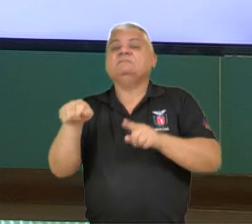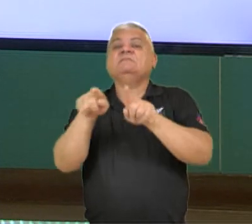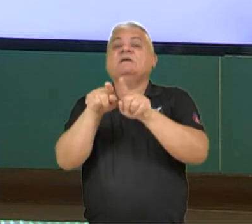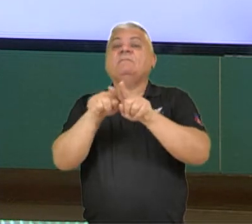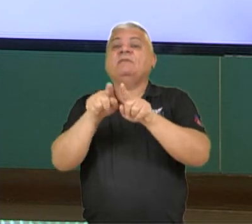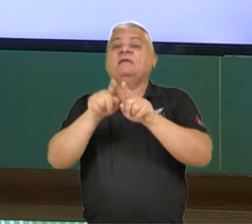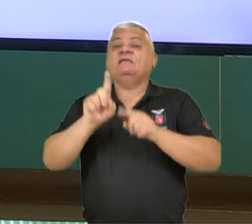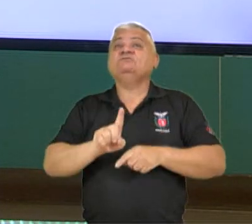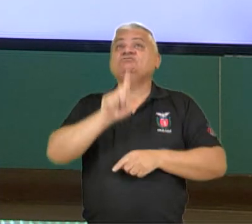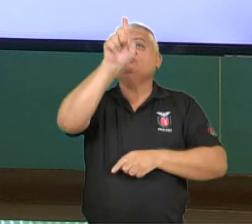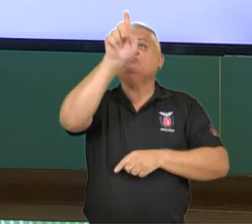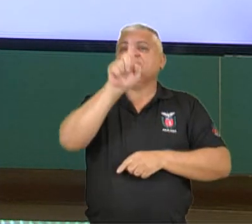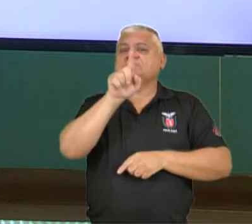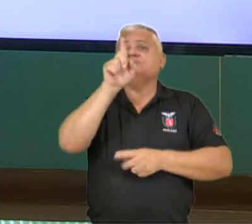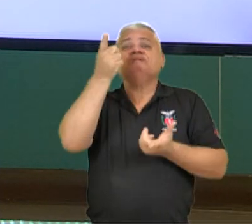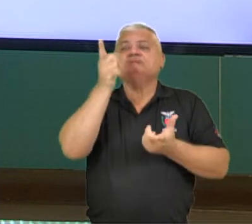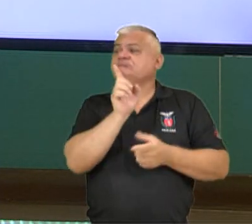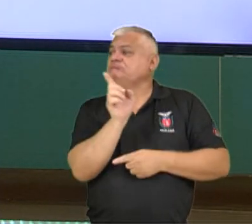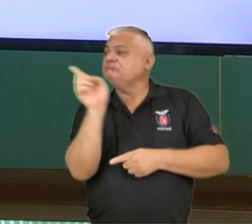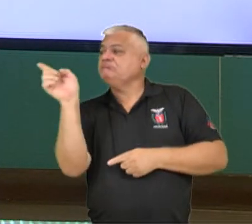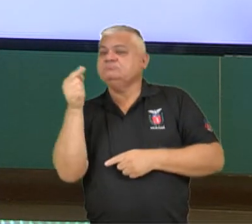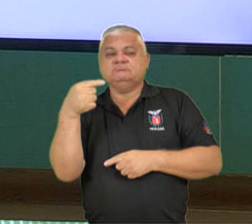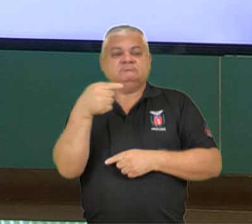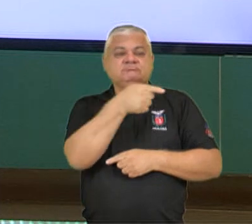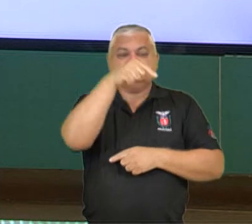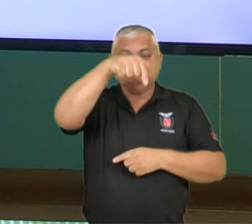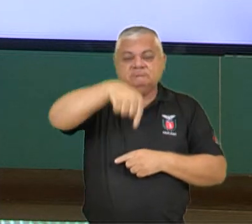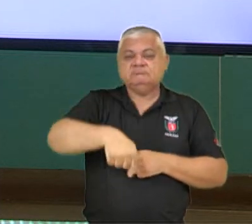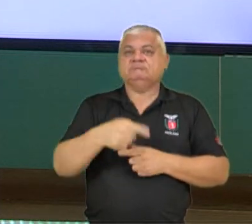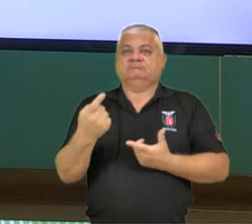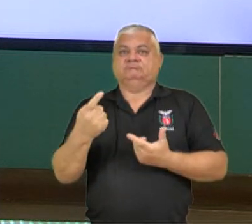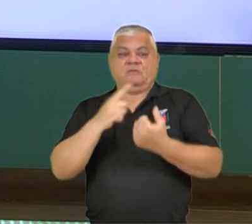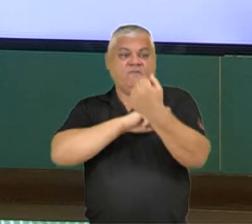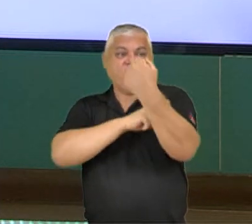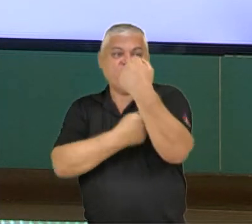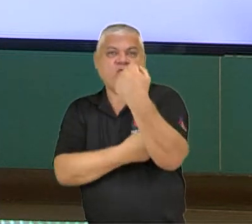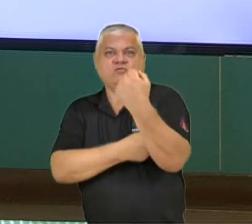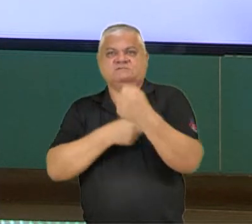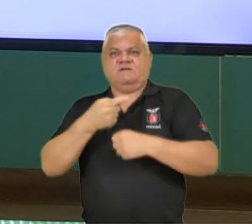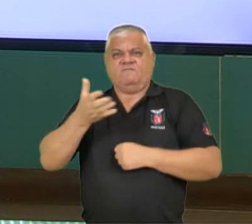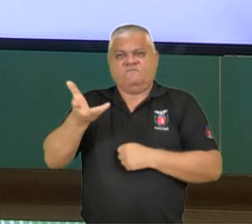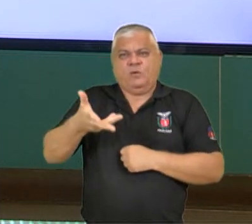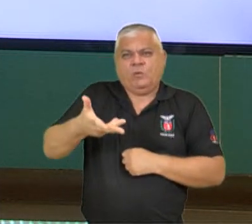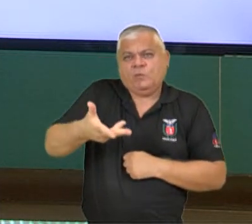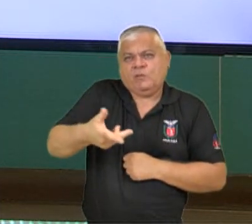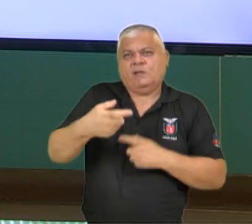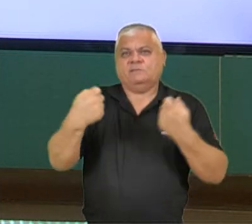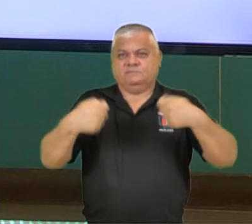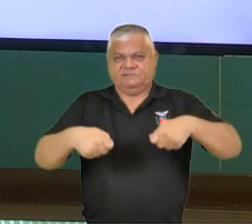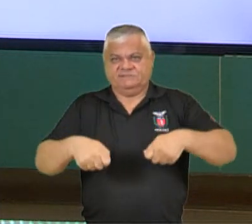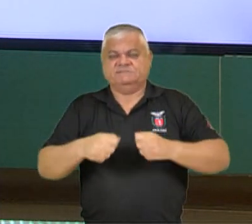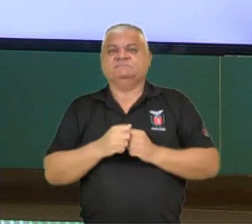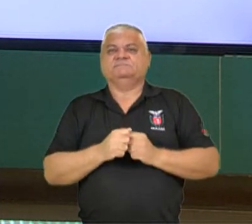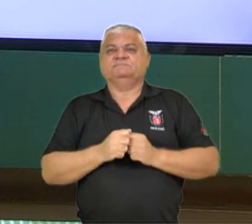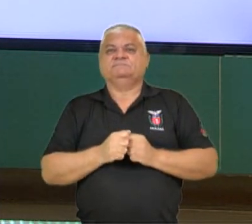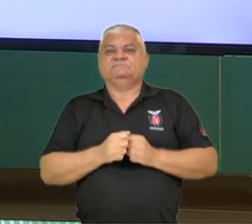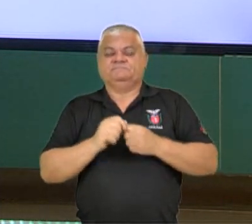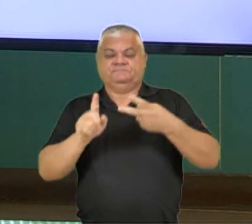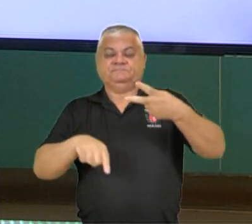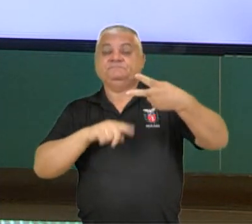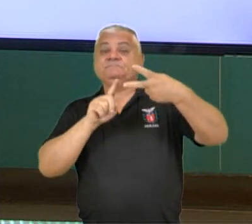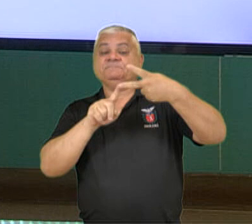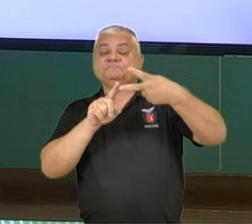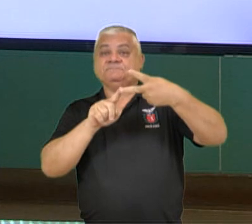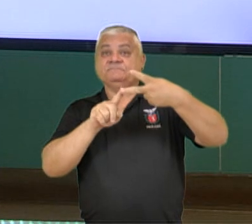uma direção e sentido, como por exemplo as grandezas físicas de força, velocidade e aceleração. E nós